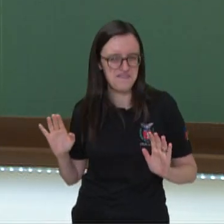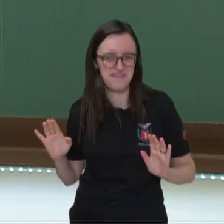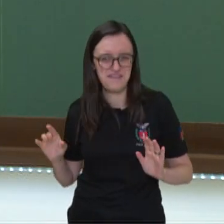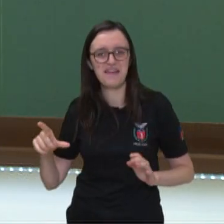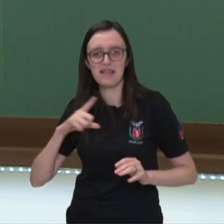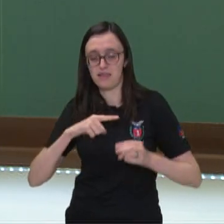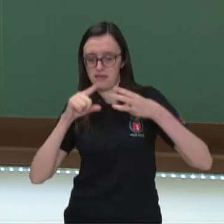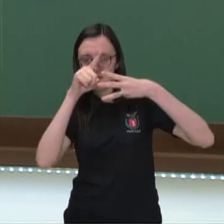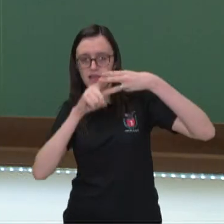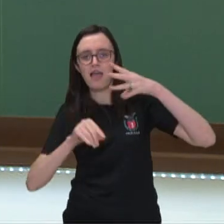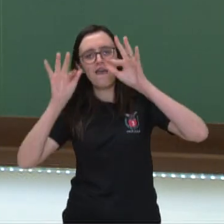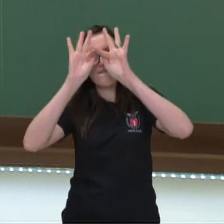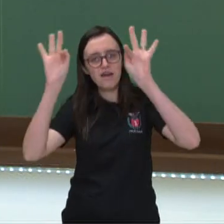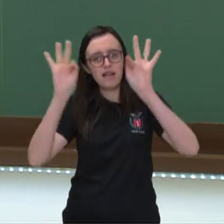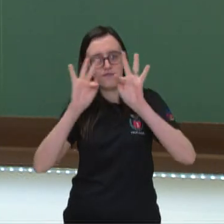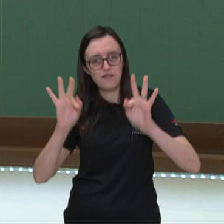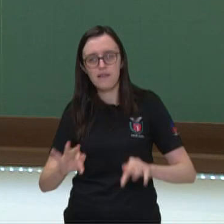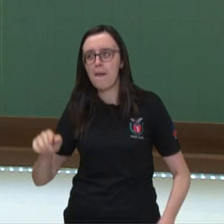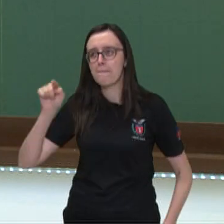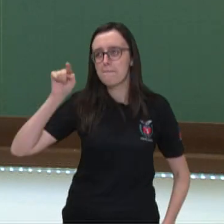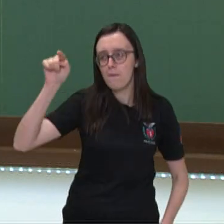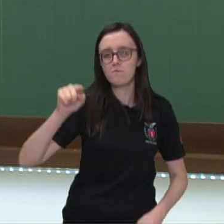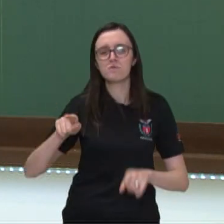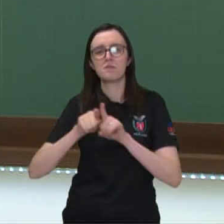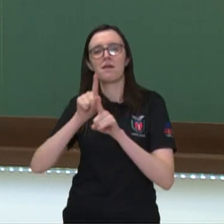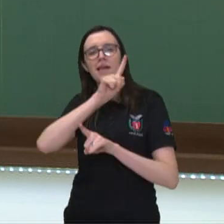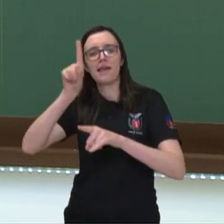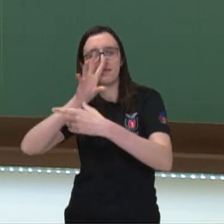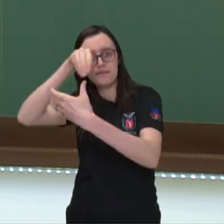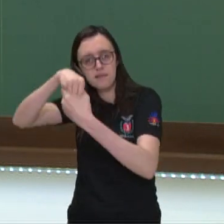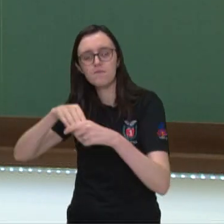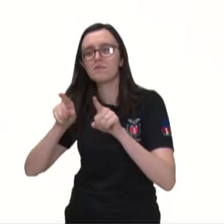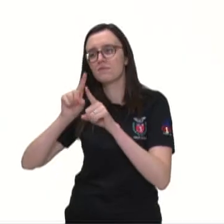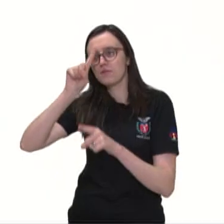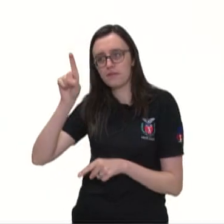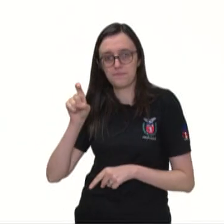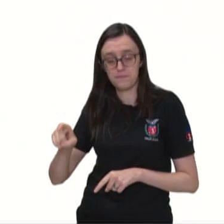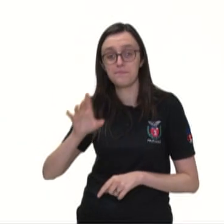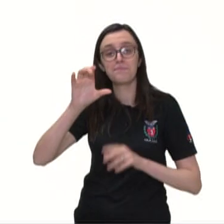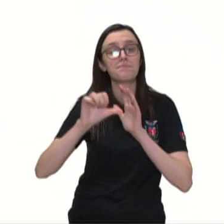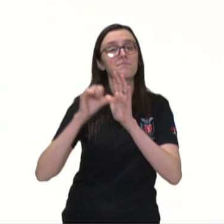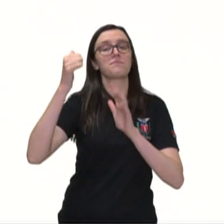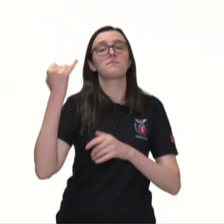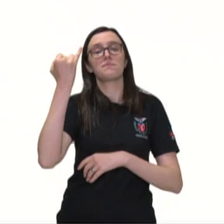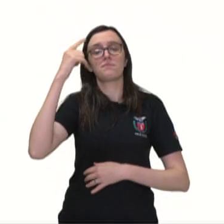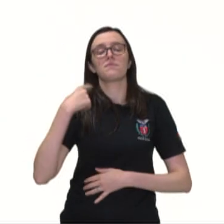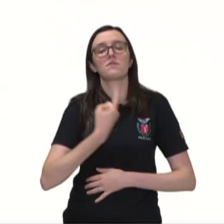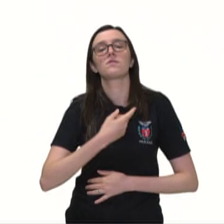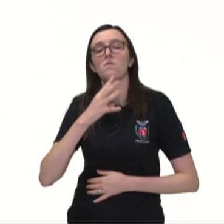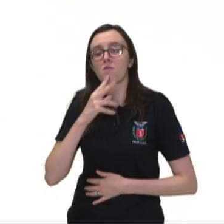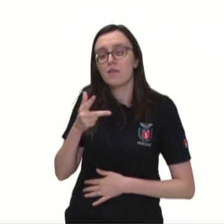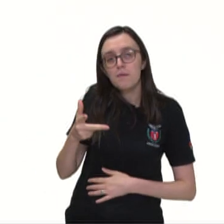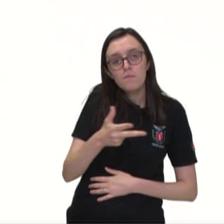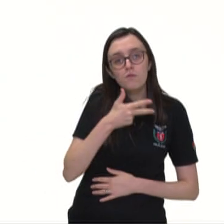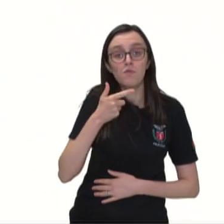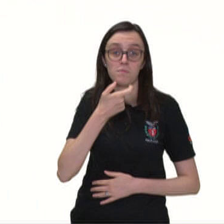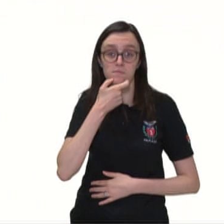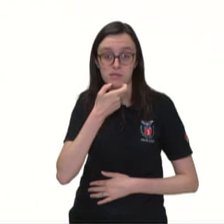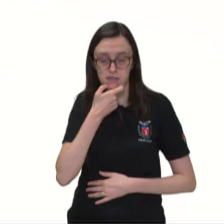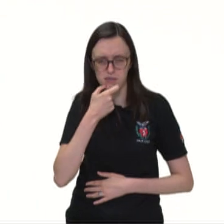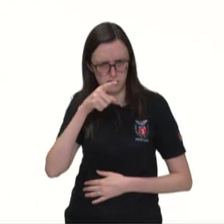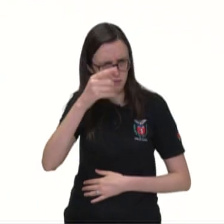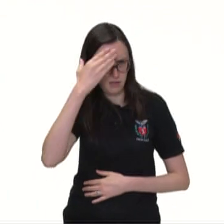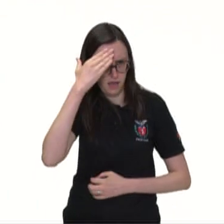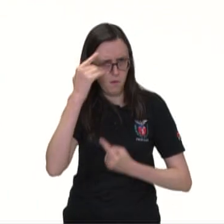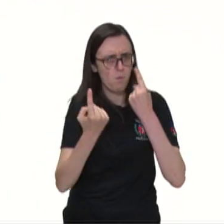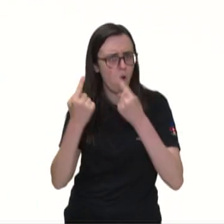ele também faz a pergunta. Moleza! Primeiramente, é importante conhecermos os pronomes em inglês. Você